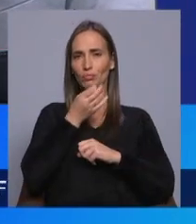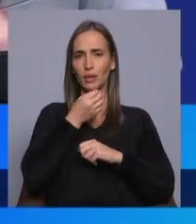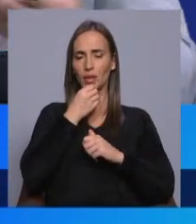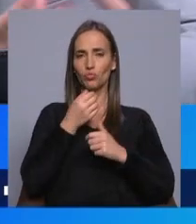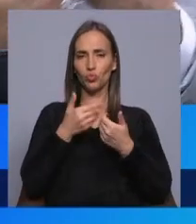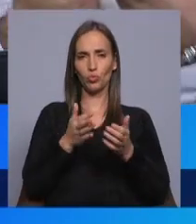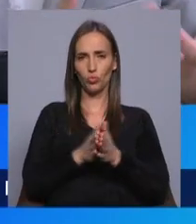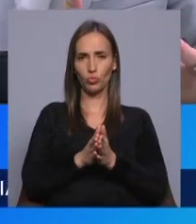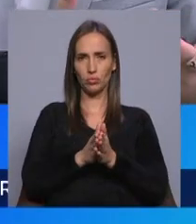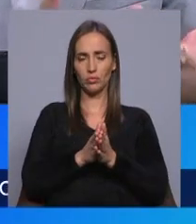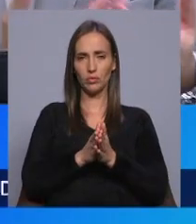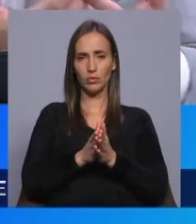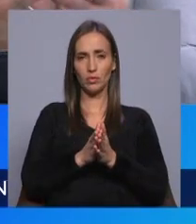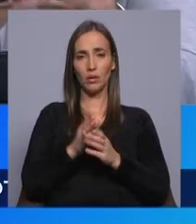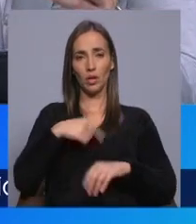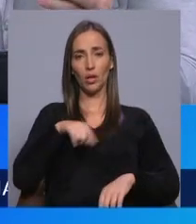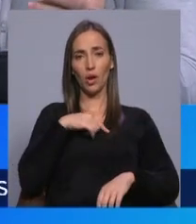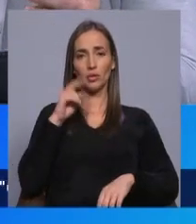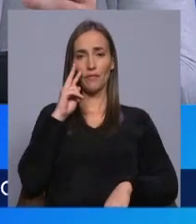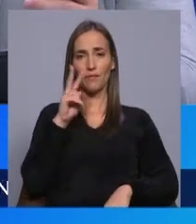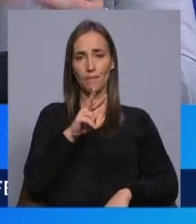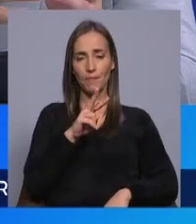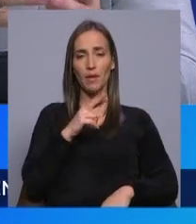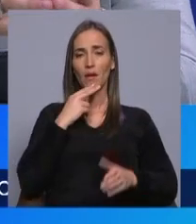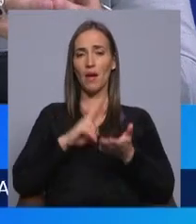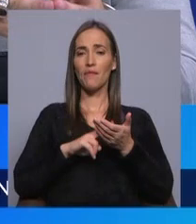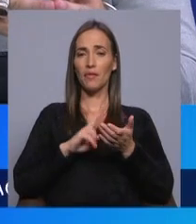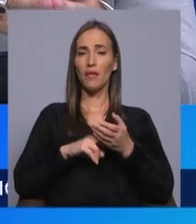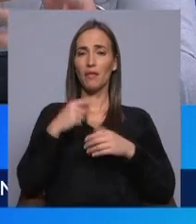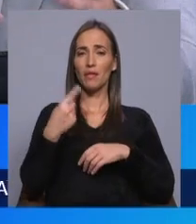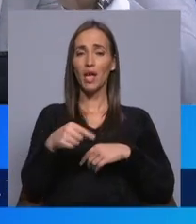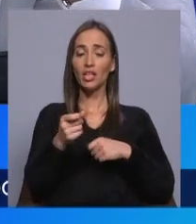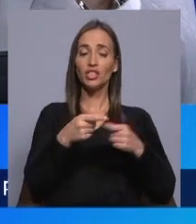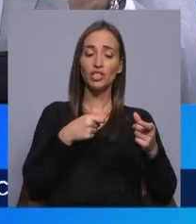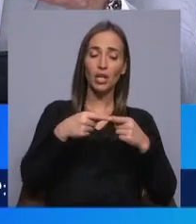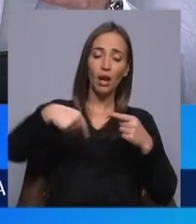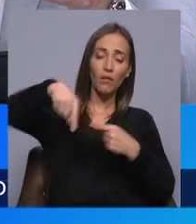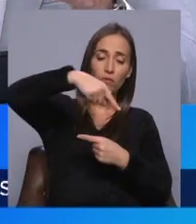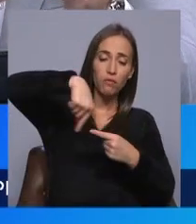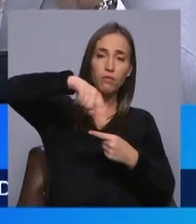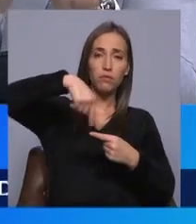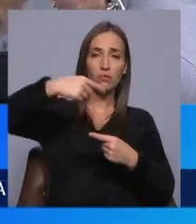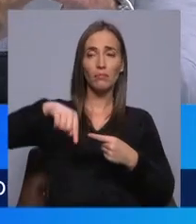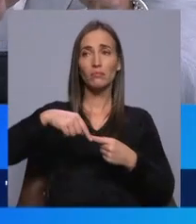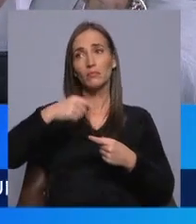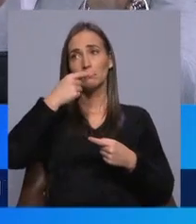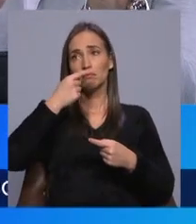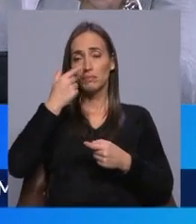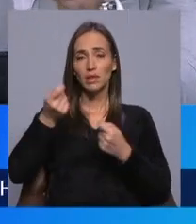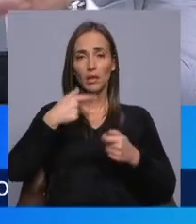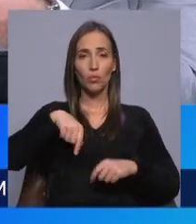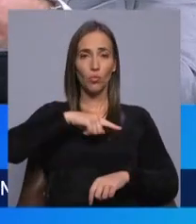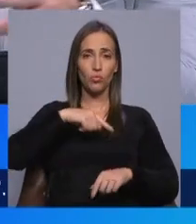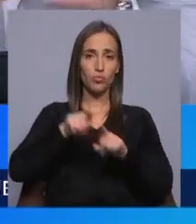inteiro aquilo que nós estamos a observar. É verdade que ela tem uma estrela a girar à sua volta, uma estrela até parecida com o nosso Sol, mas